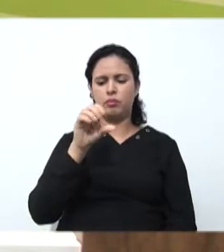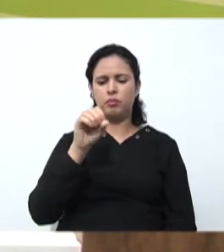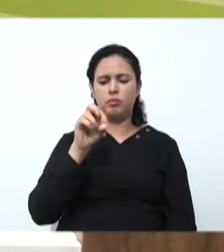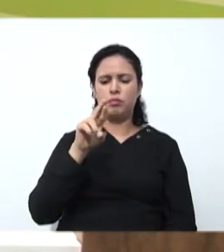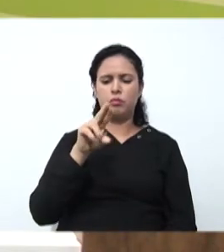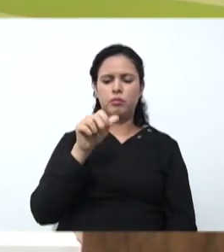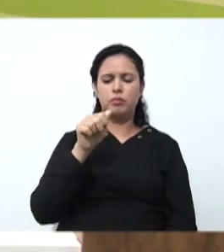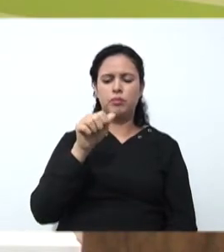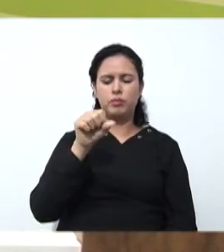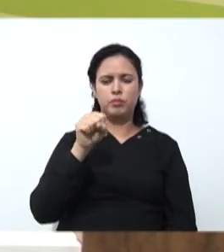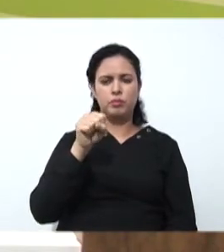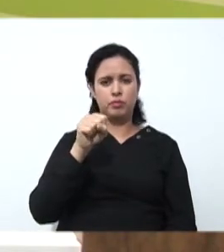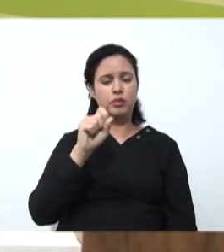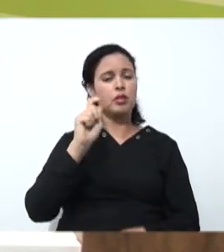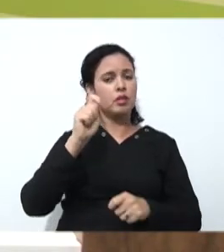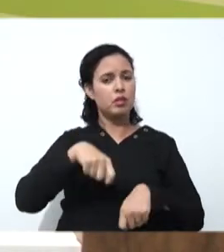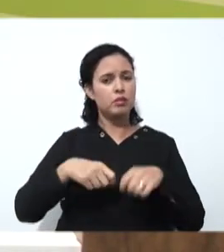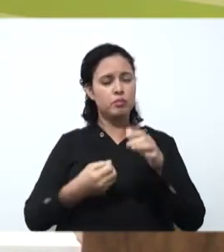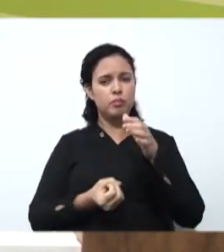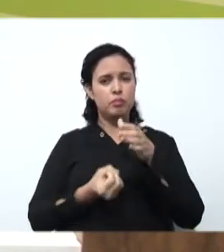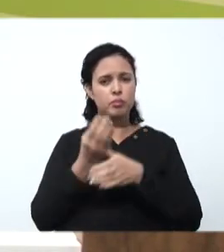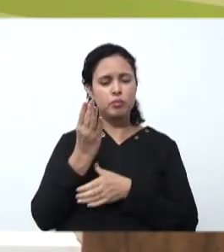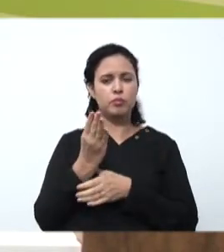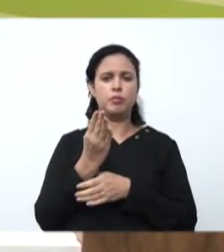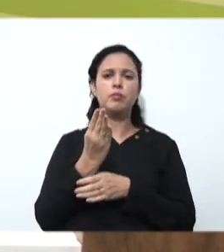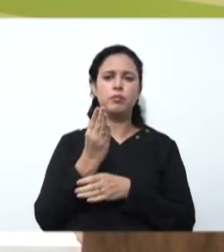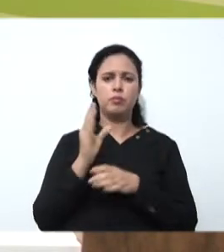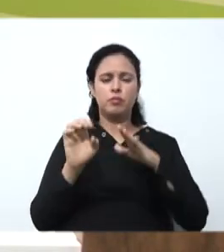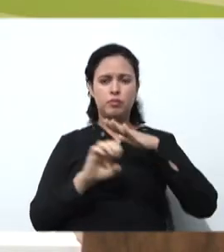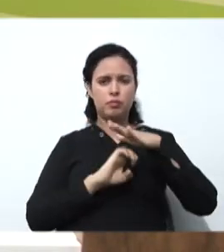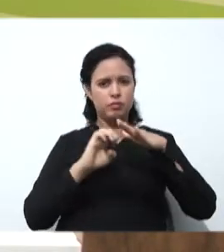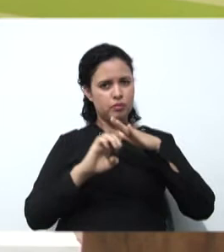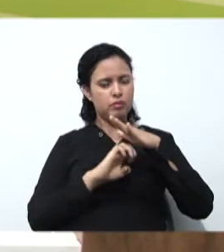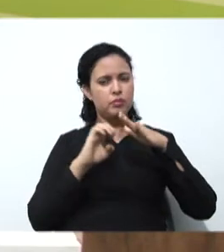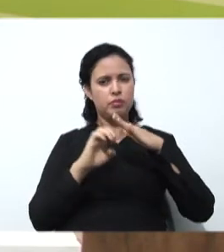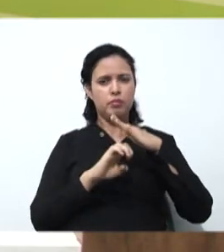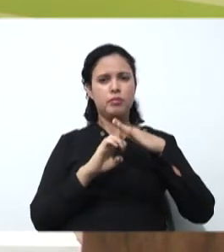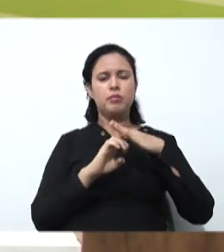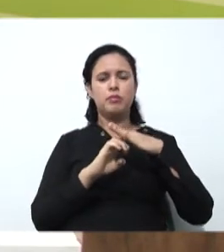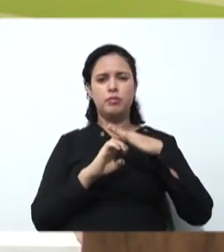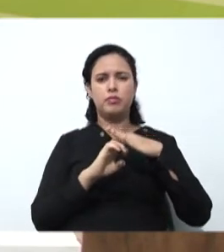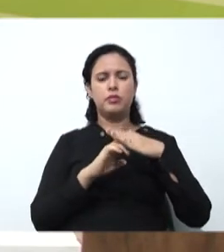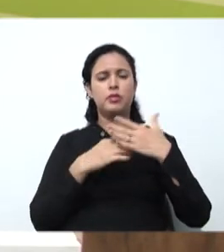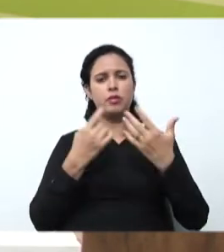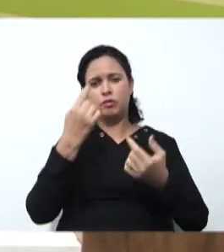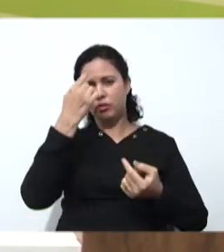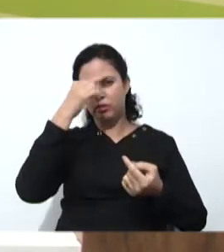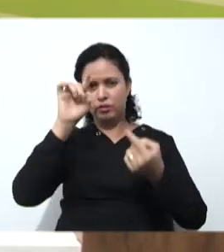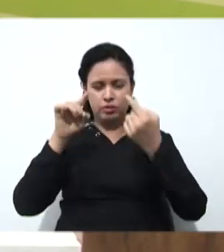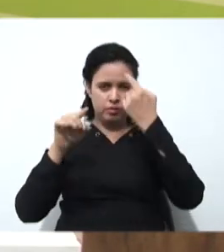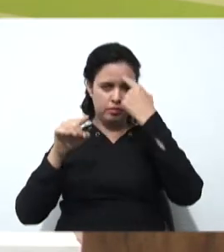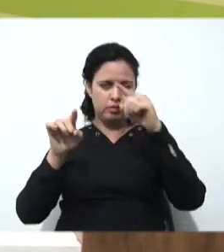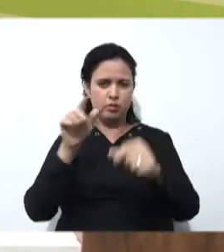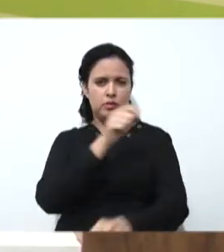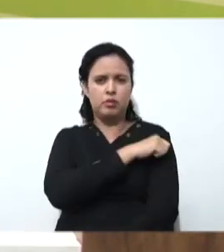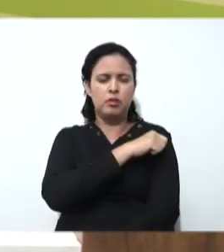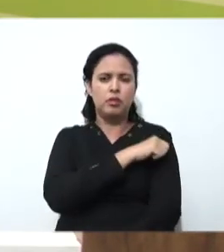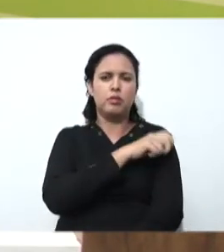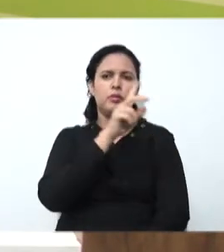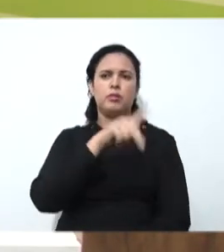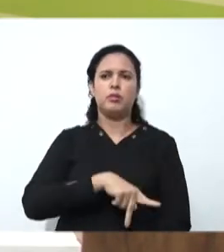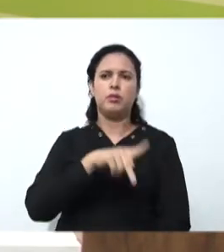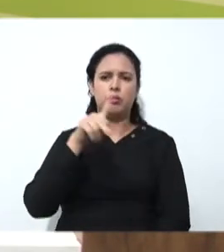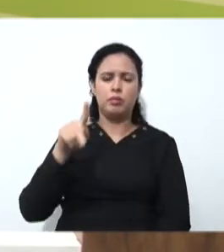de startups, né? Então tem muitos negócios que estão surgindo a partir das ideias dos alunos, dos